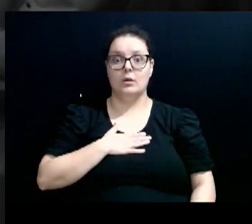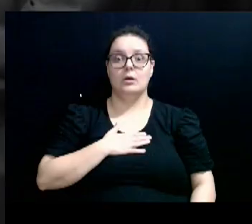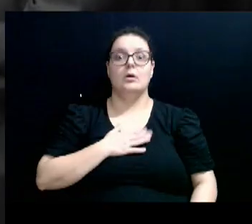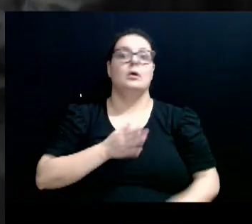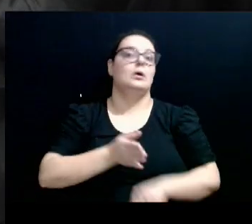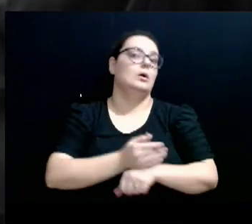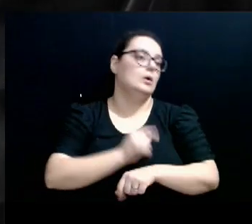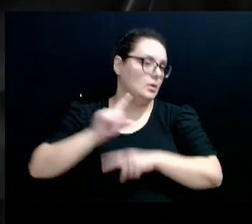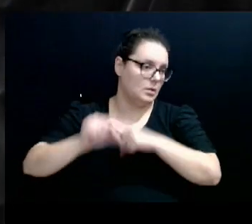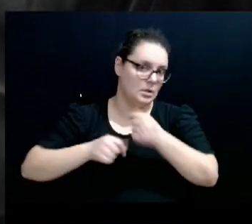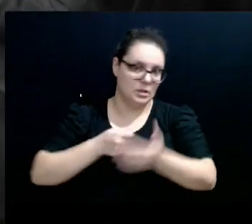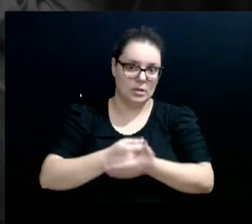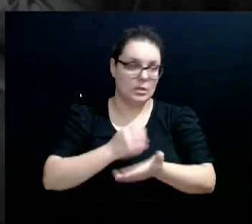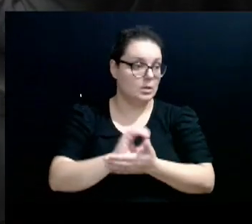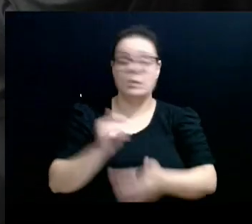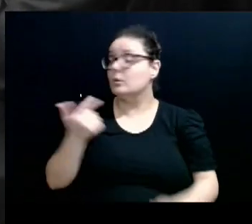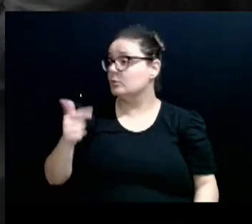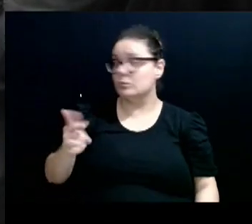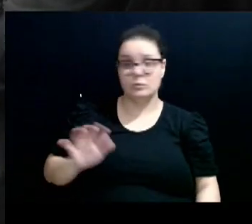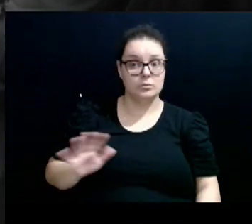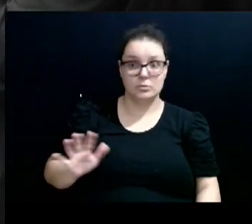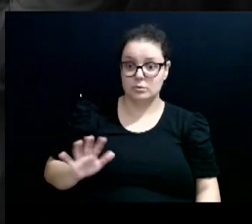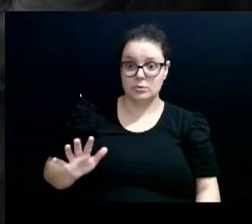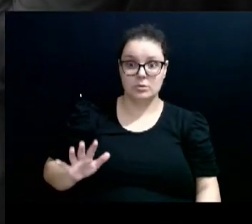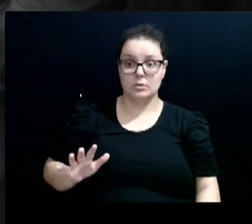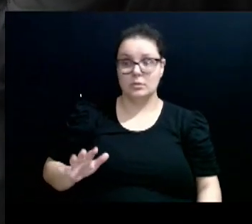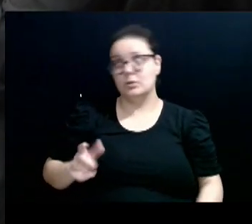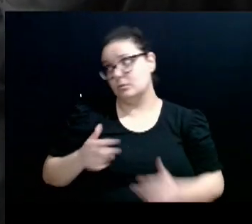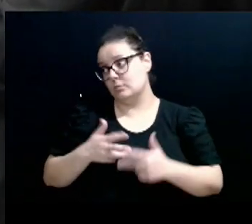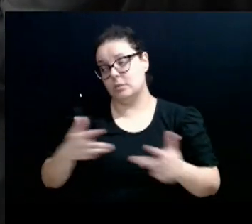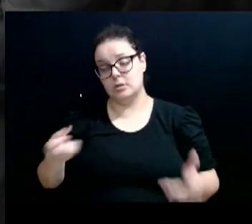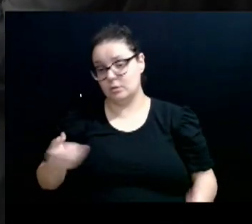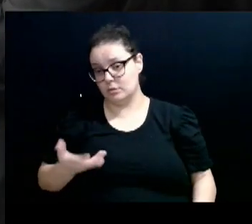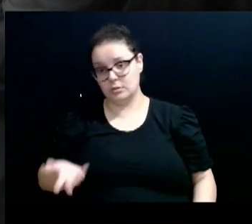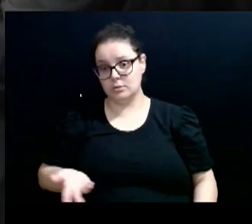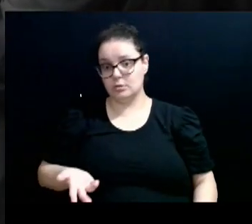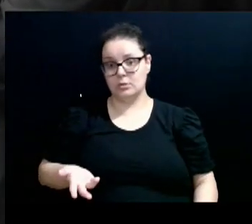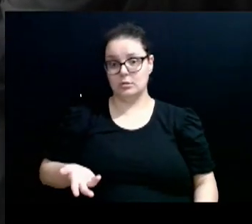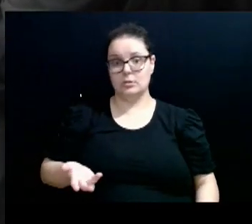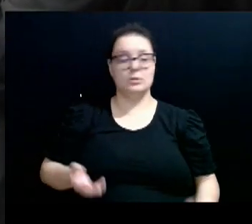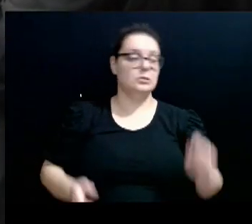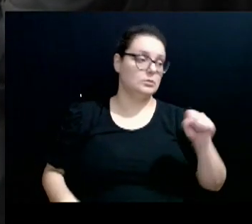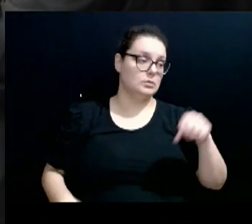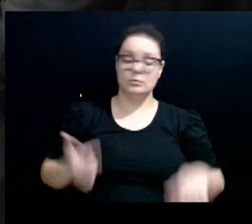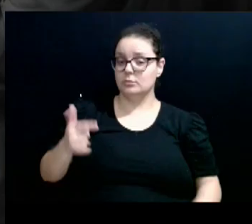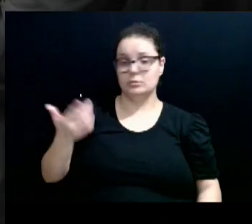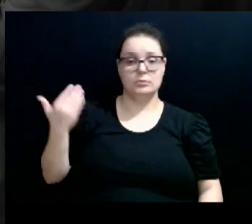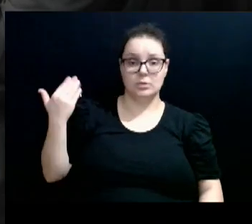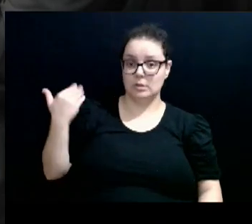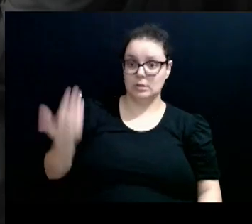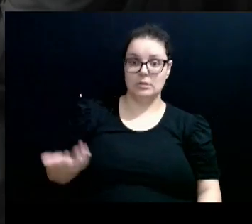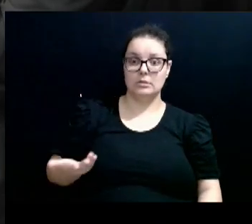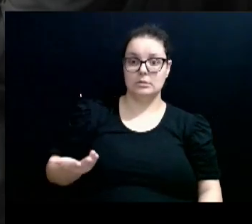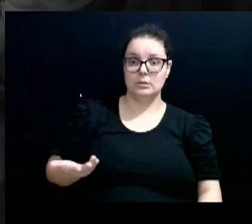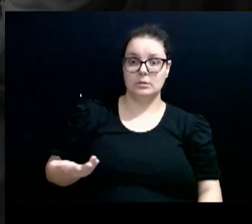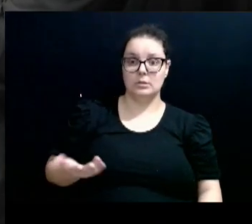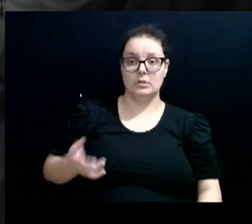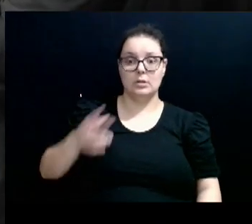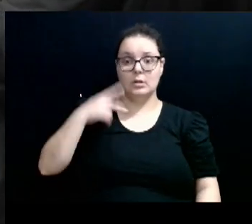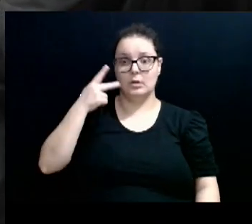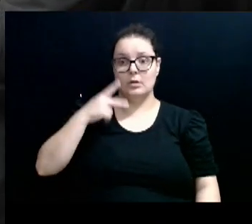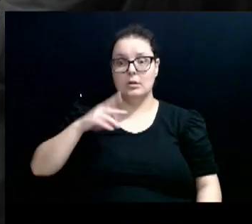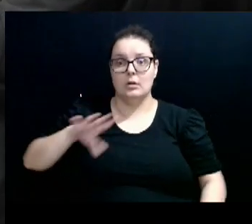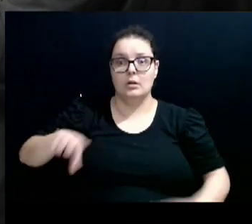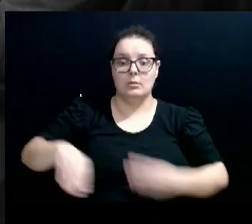não tinha. A emenda positiva é uma coisa nova. Sim. Não existia isso. Então, os vereadores enchiam de emendas lá, mas